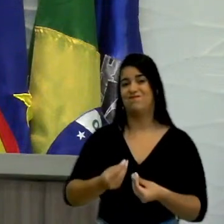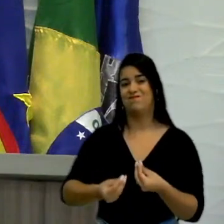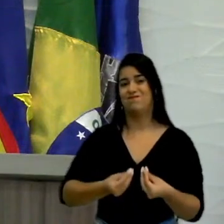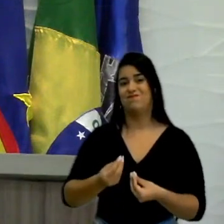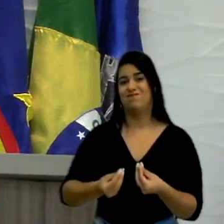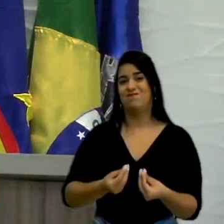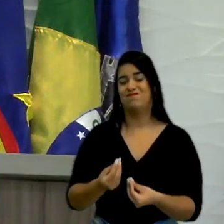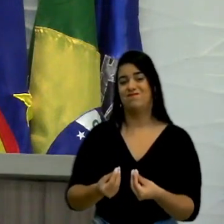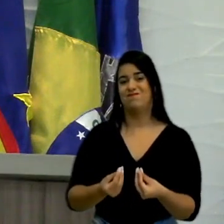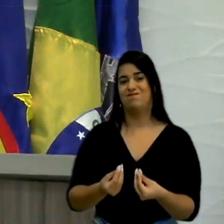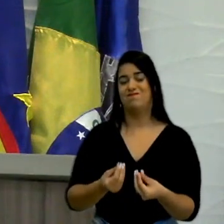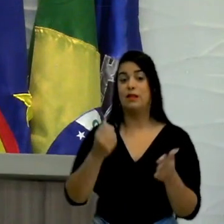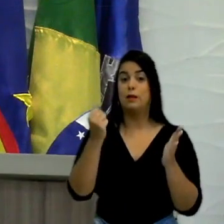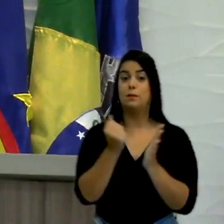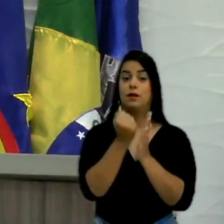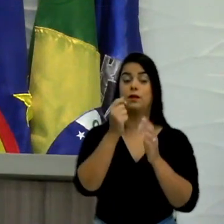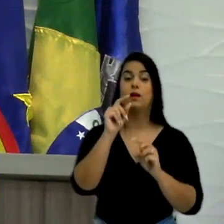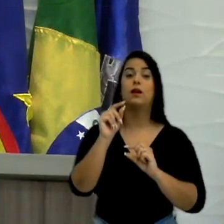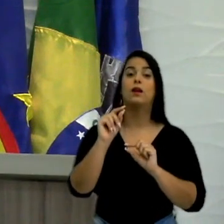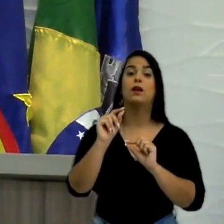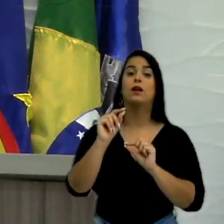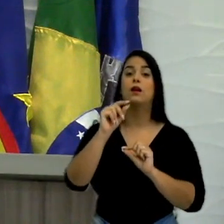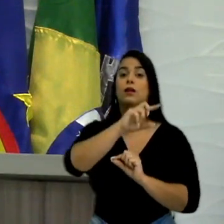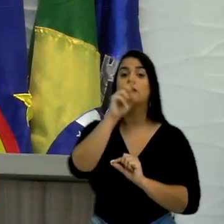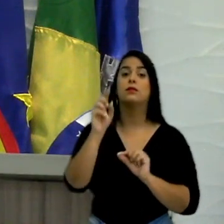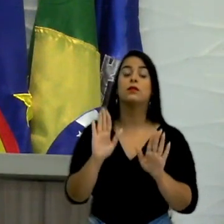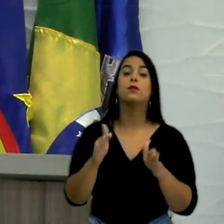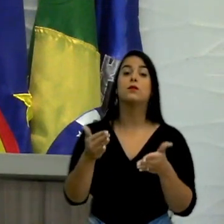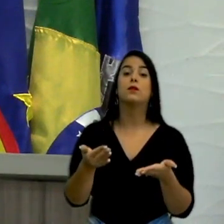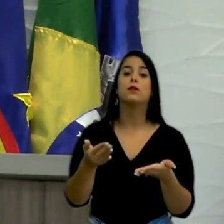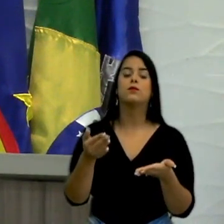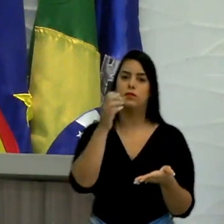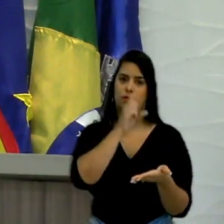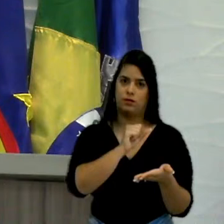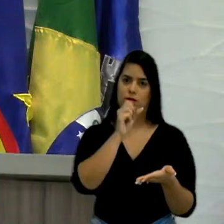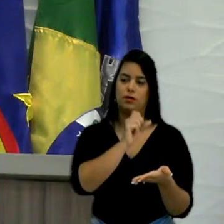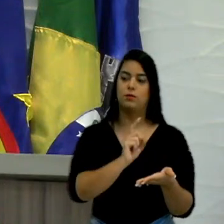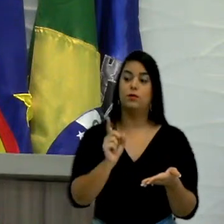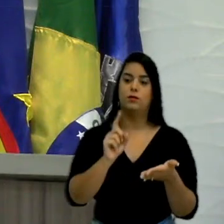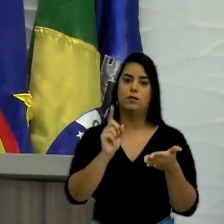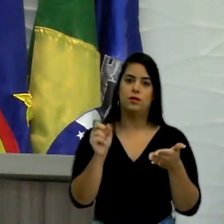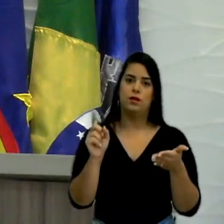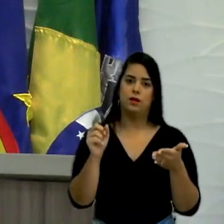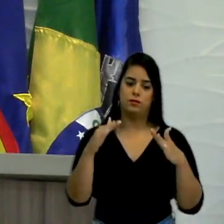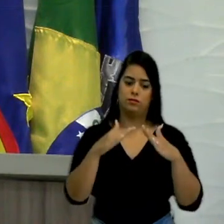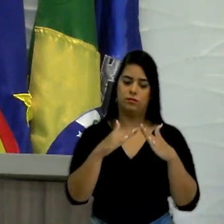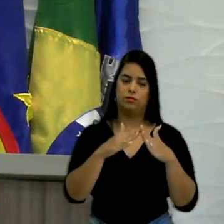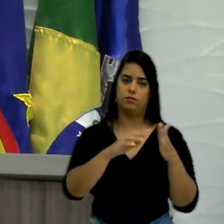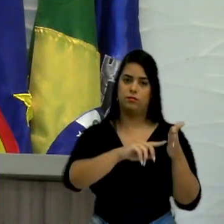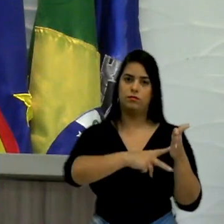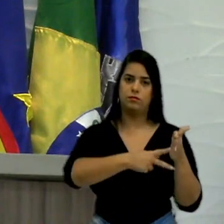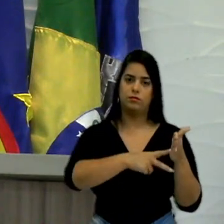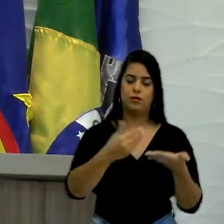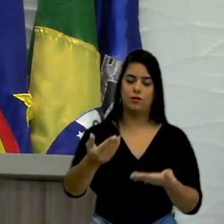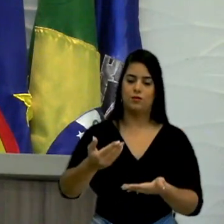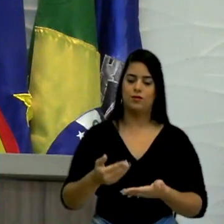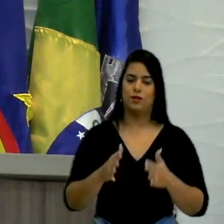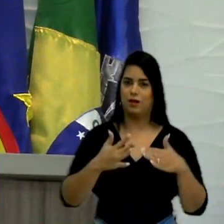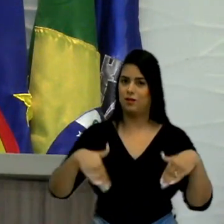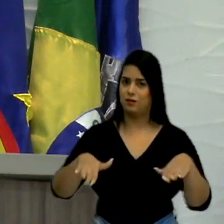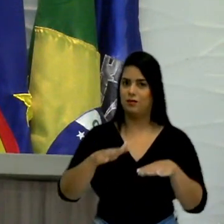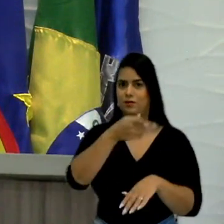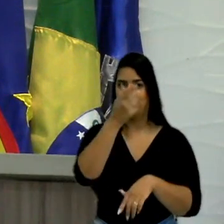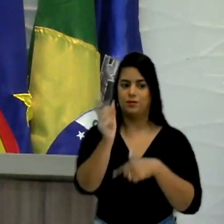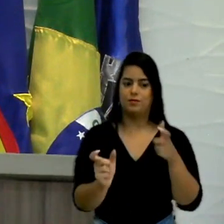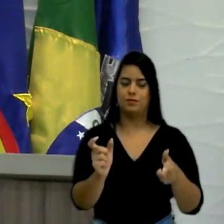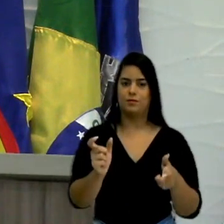hoje, ficou marcado para sábado lá na sede do sindicato, e desde já convidar a todos os conselheiros, né,